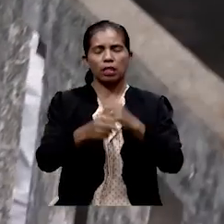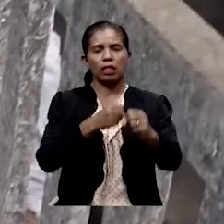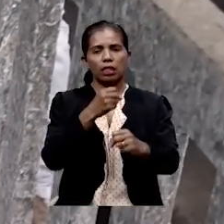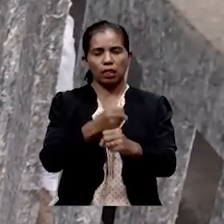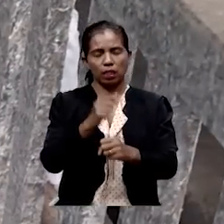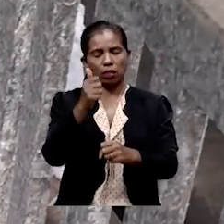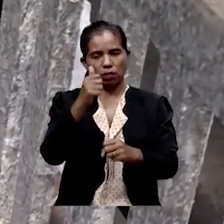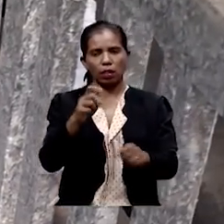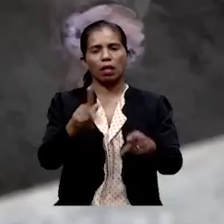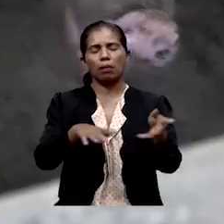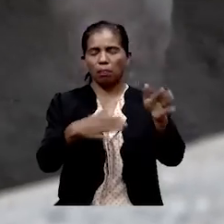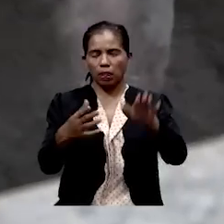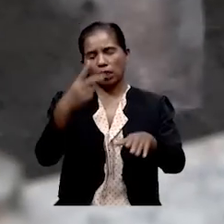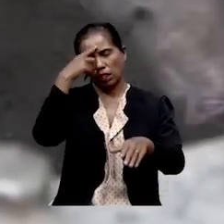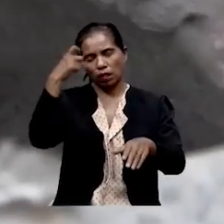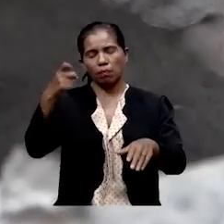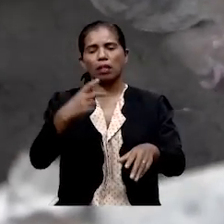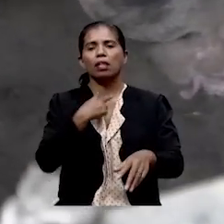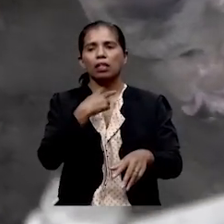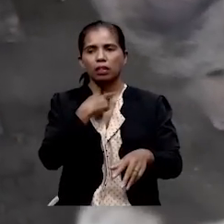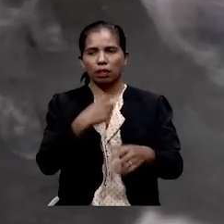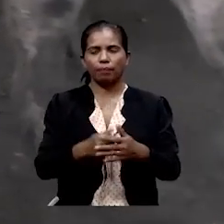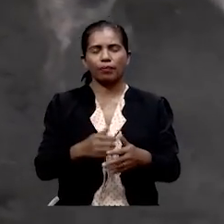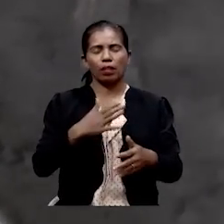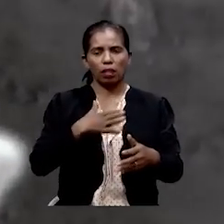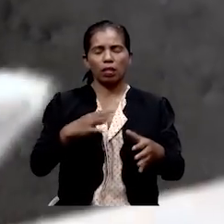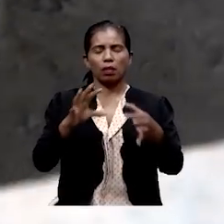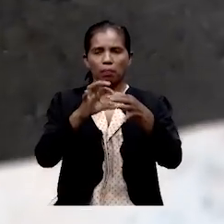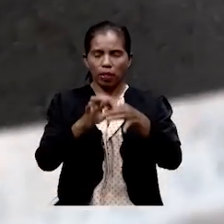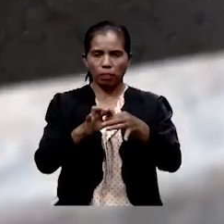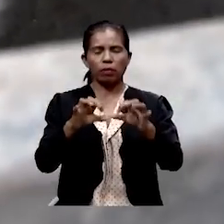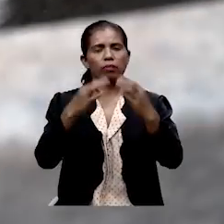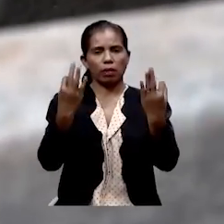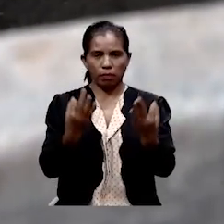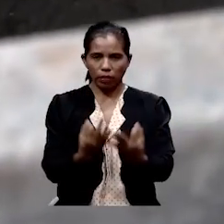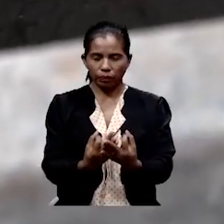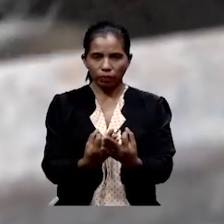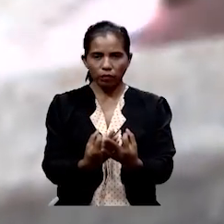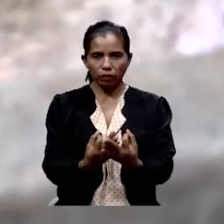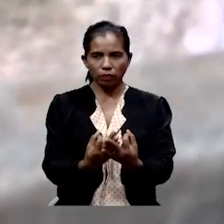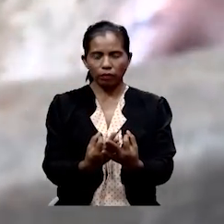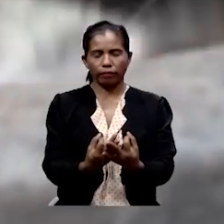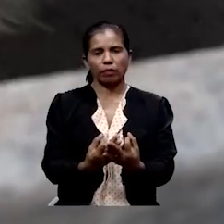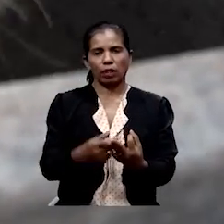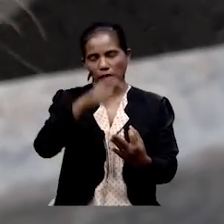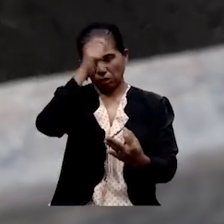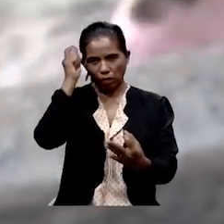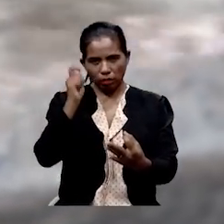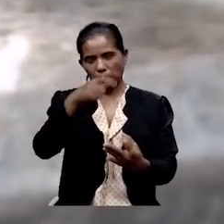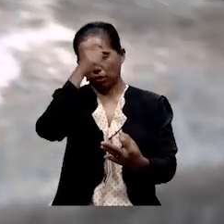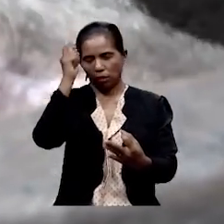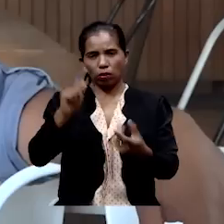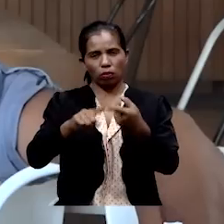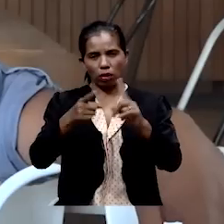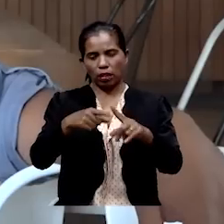stres. Selain joven sir para ilir, hau ye membro familia nebe mak sarjana te iha sarjana sipil, sarjana ekonomi, sarjana hubungan